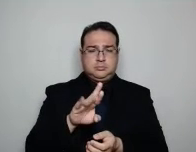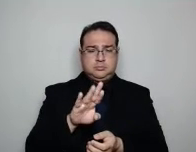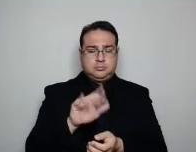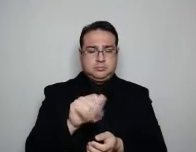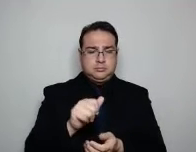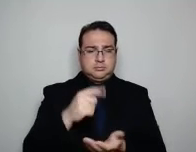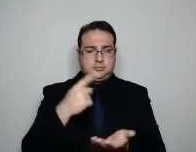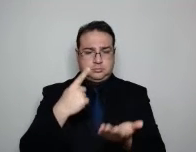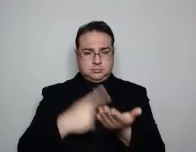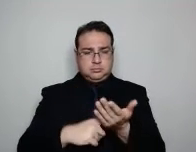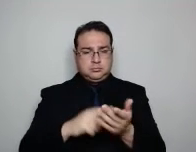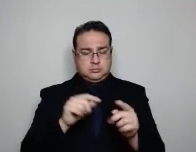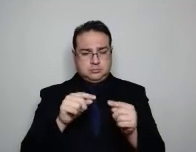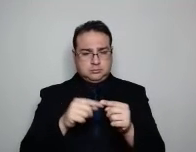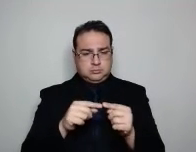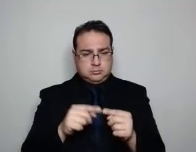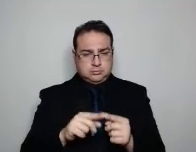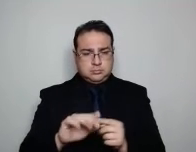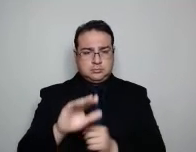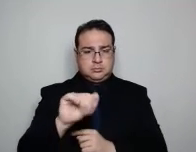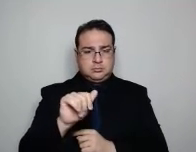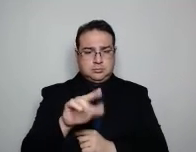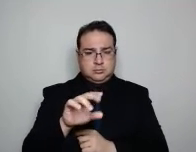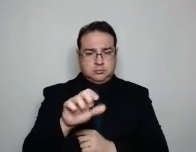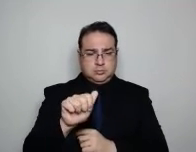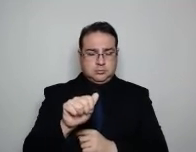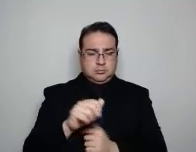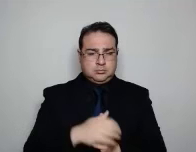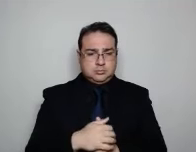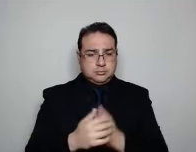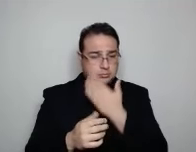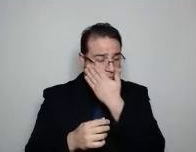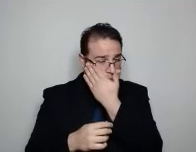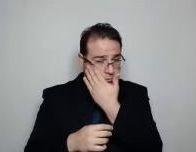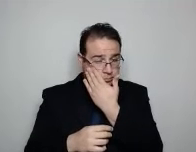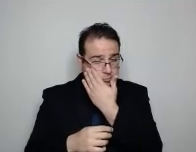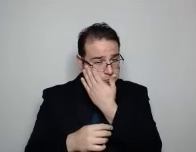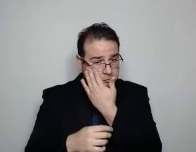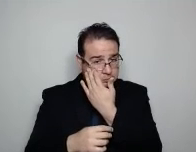Vossas Excelências entendam de maneira diversa quanto à improcedência, que seja